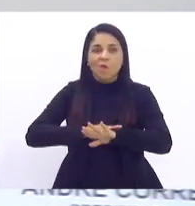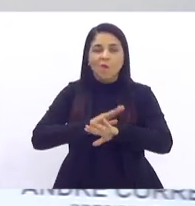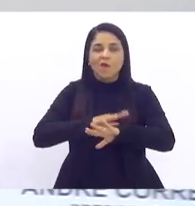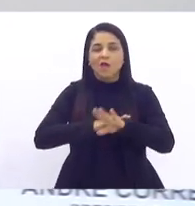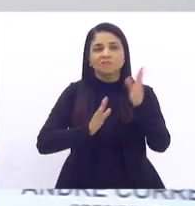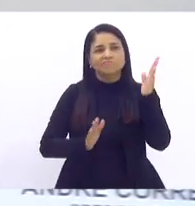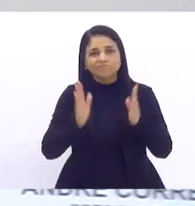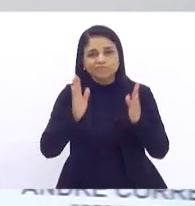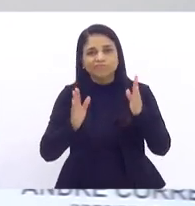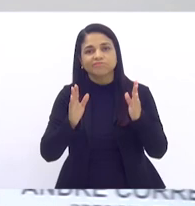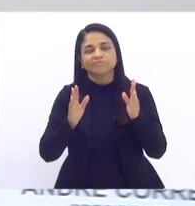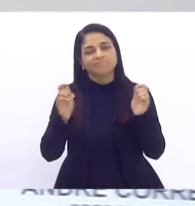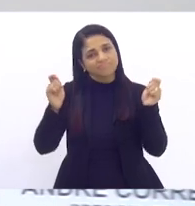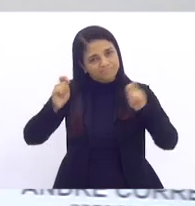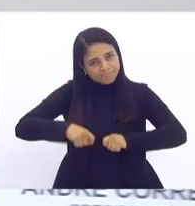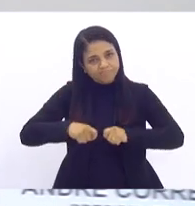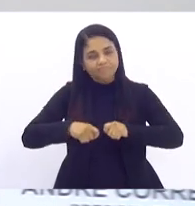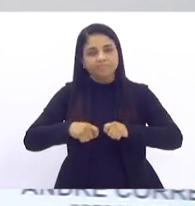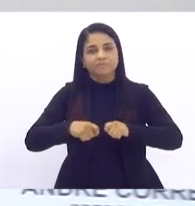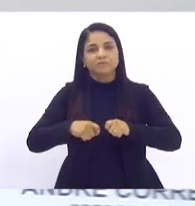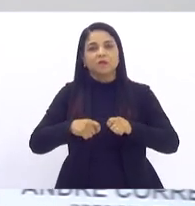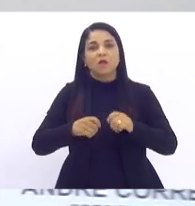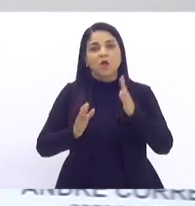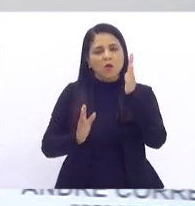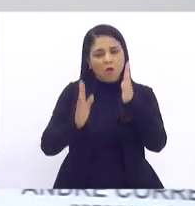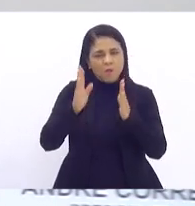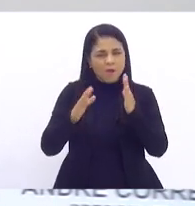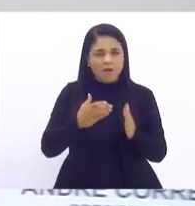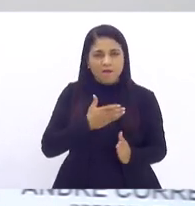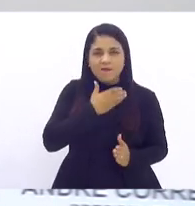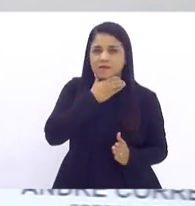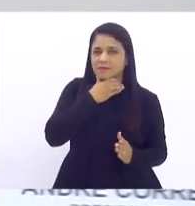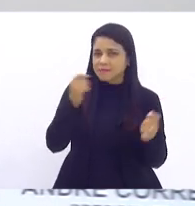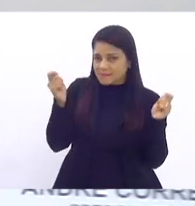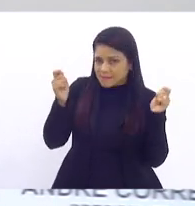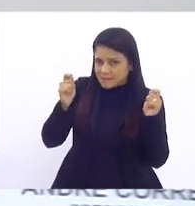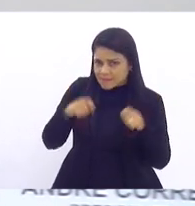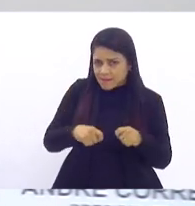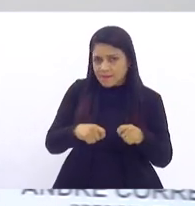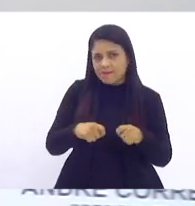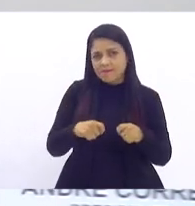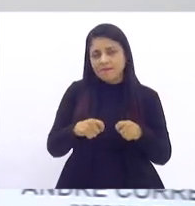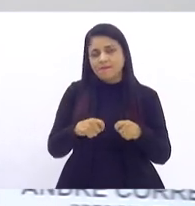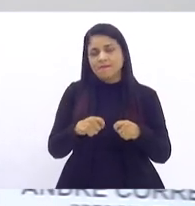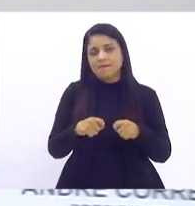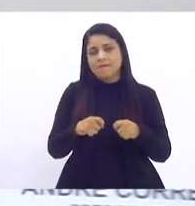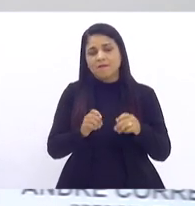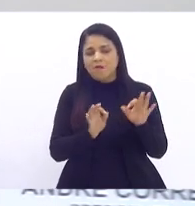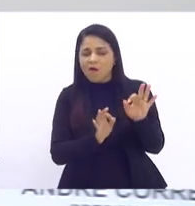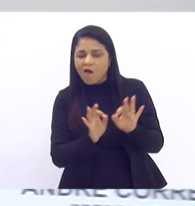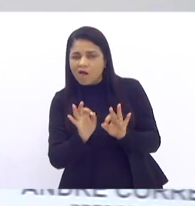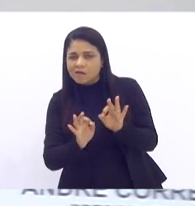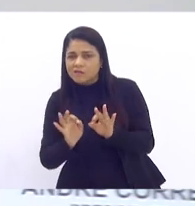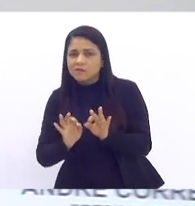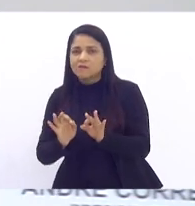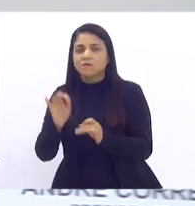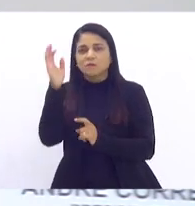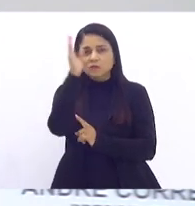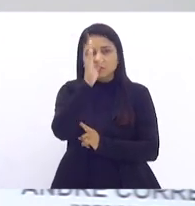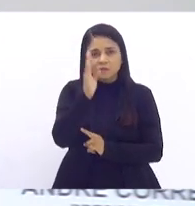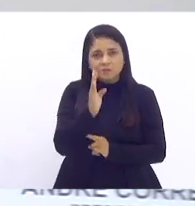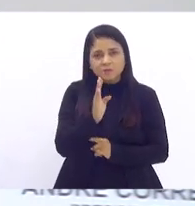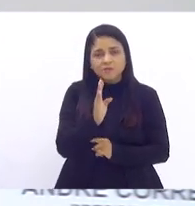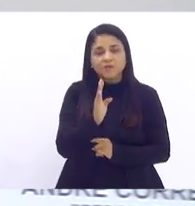isso porque no momento de crise que a gente pode inclusive dar ao país uma reação